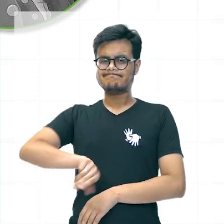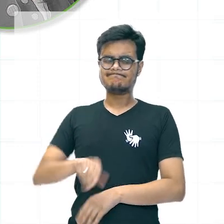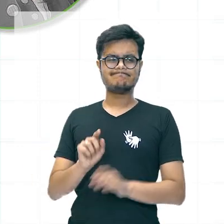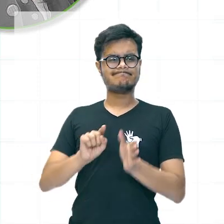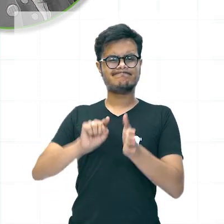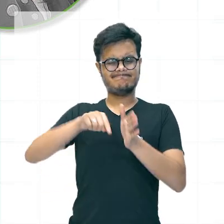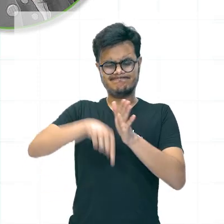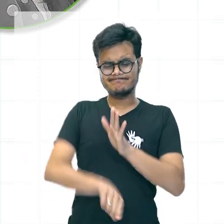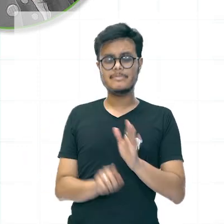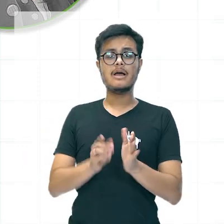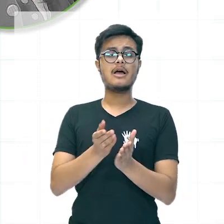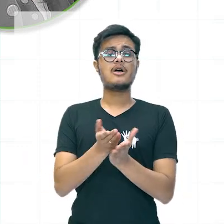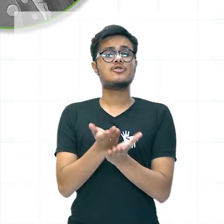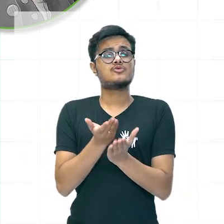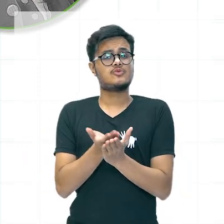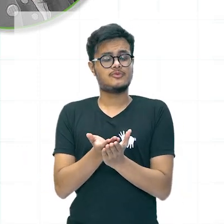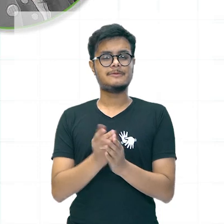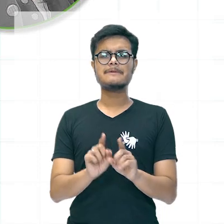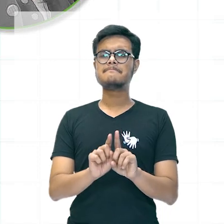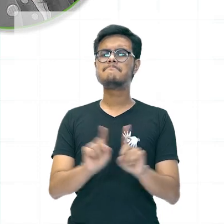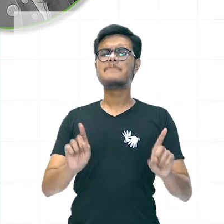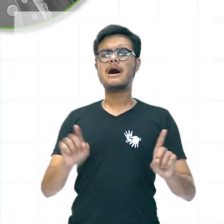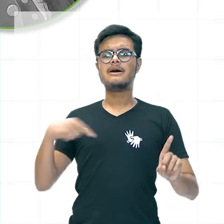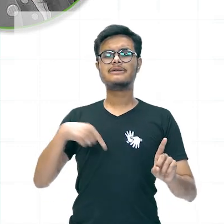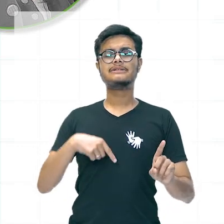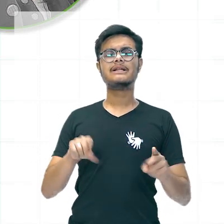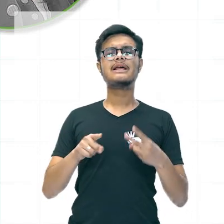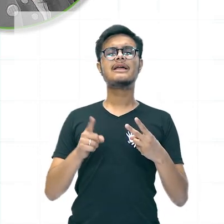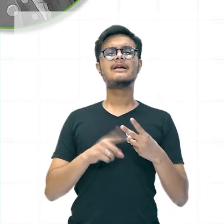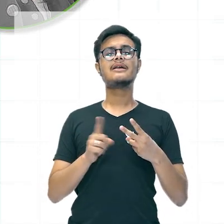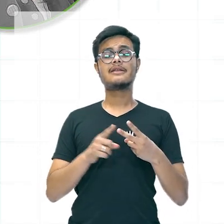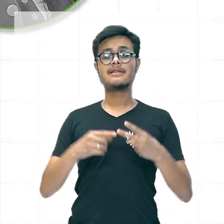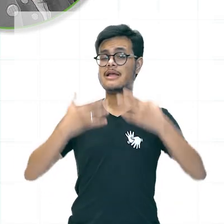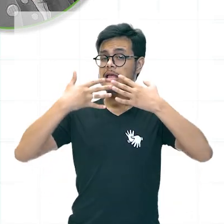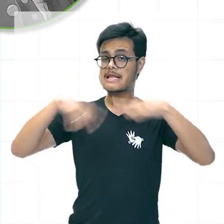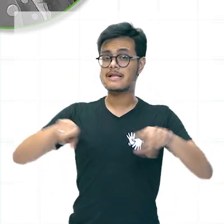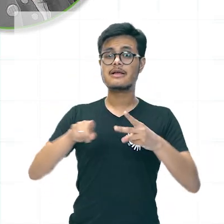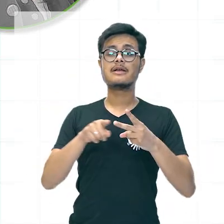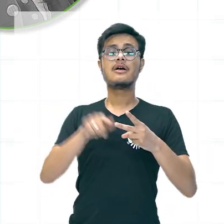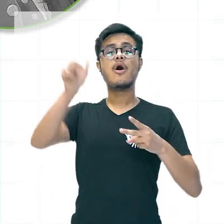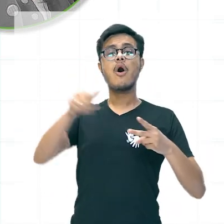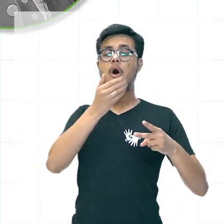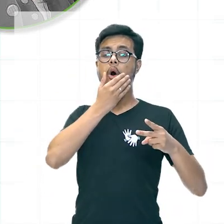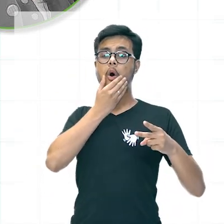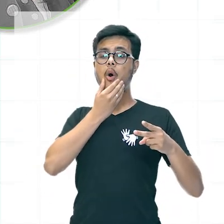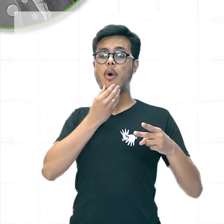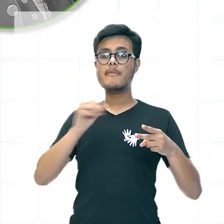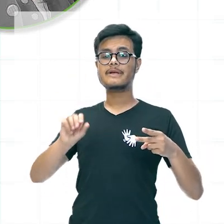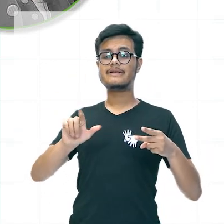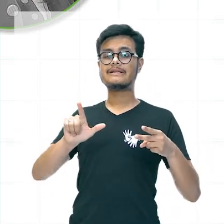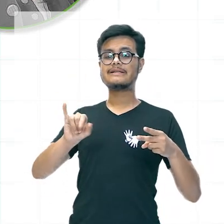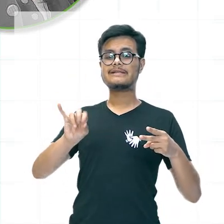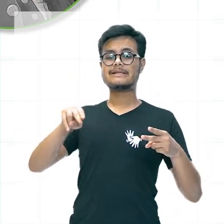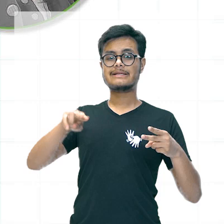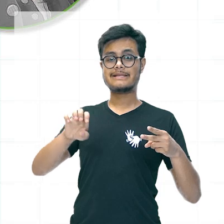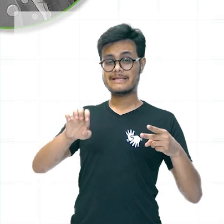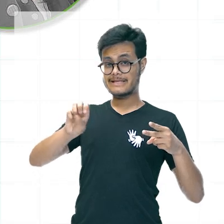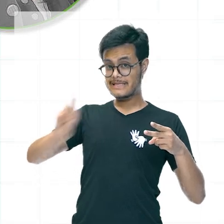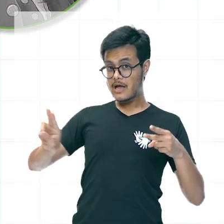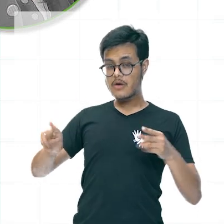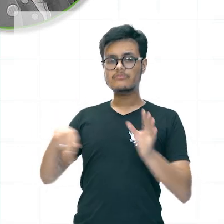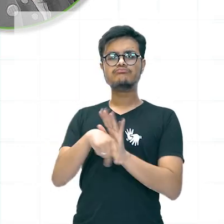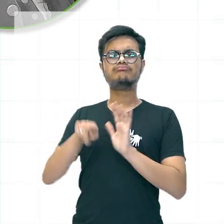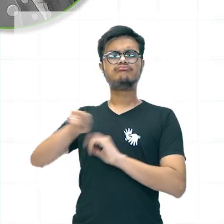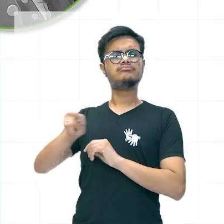mais profunda. Então, posteriormente, a gente tem aí o naturalista sueco Carl von Linné, né, mais conhecido como Linneu, que